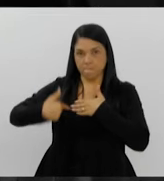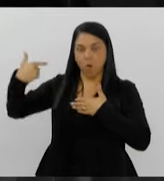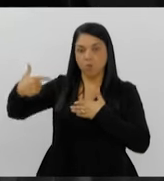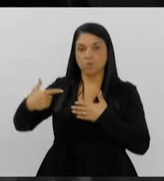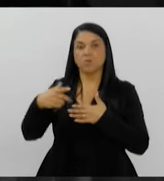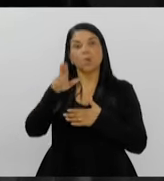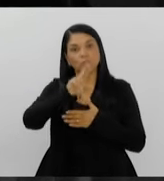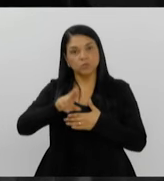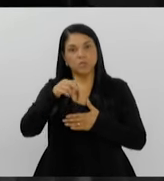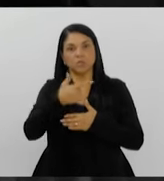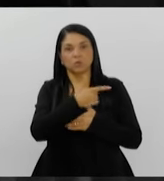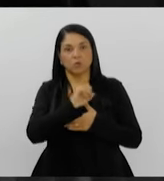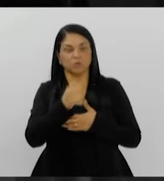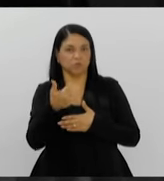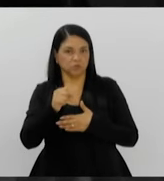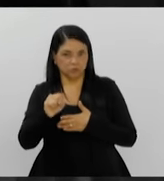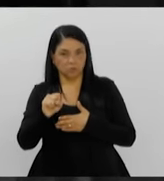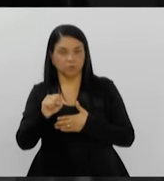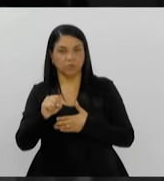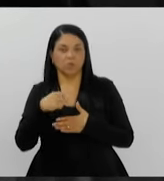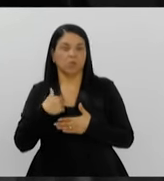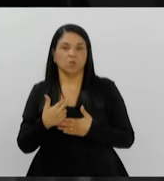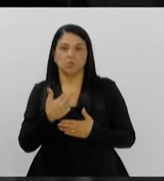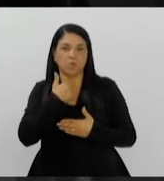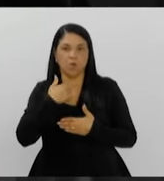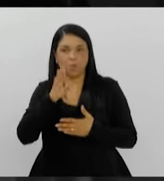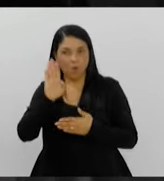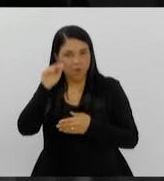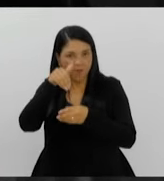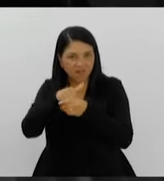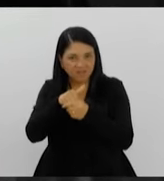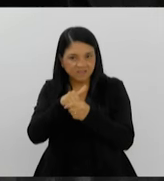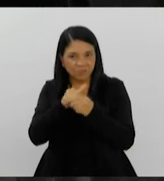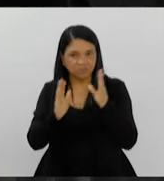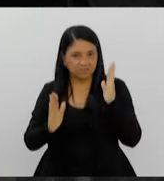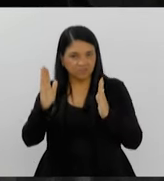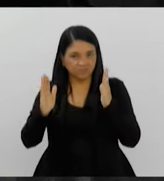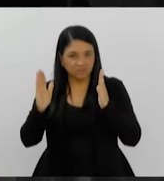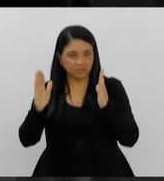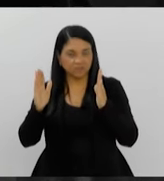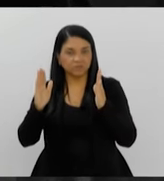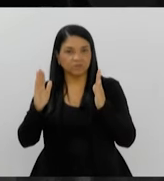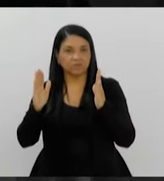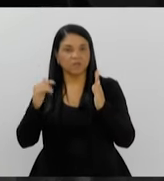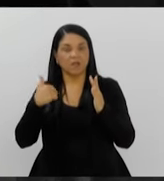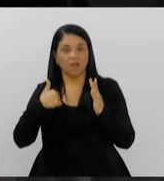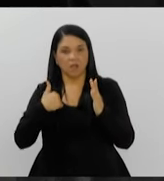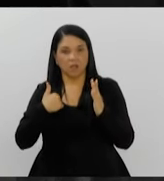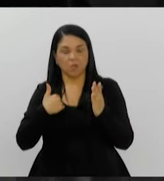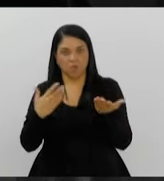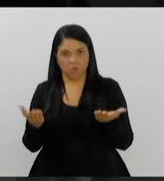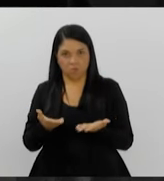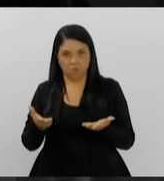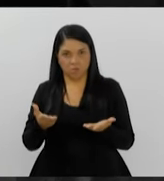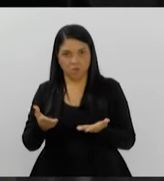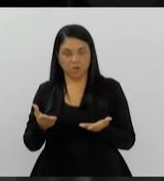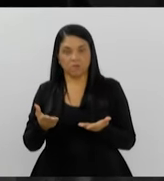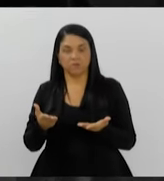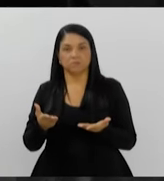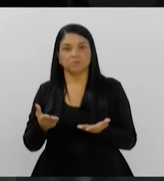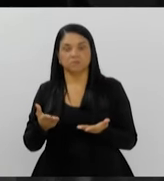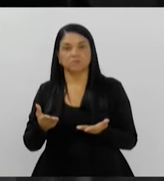porque eu não posso por conta de uma eleição majoritária Ao qual eu estou submetido nesse momento ao crio das